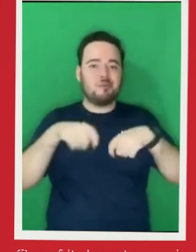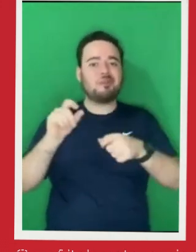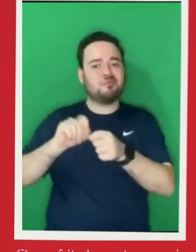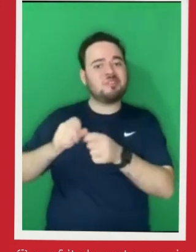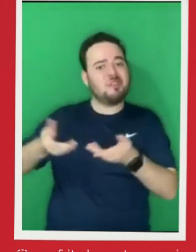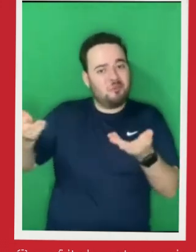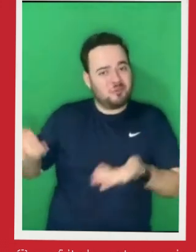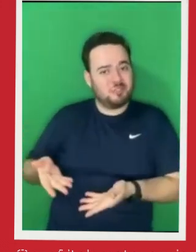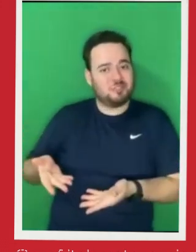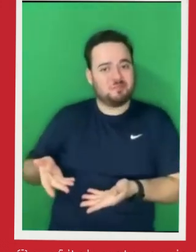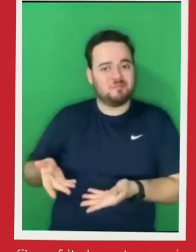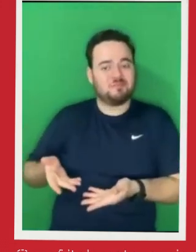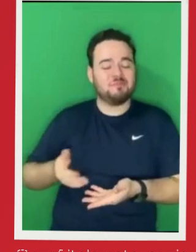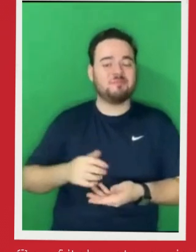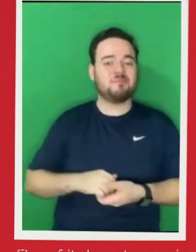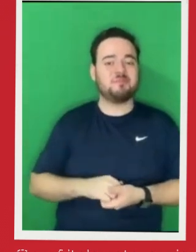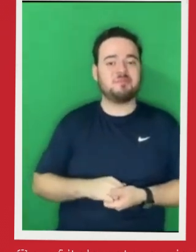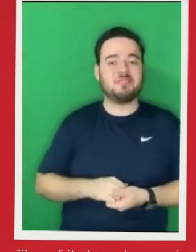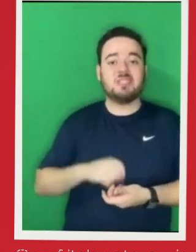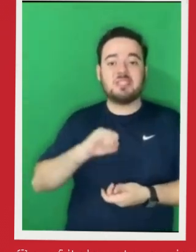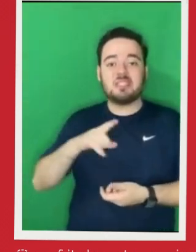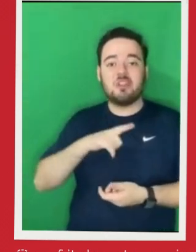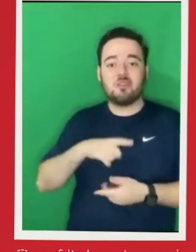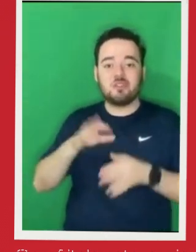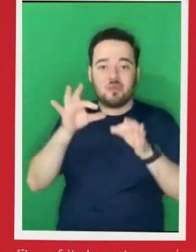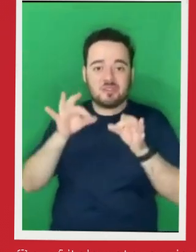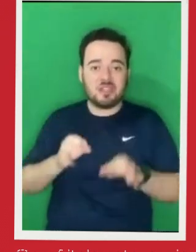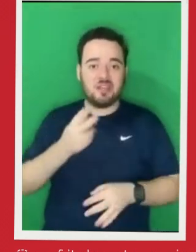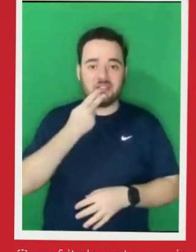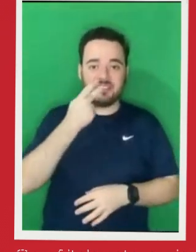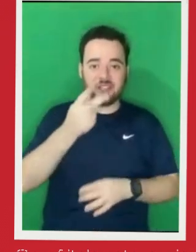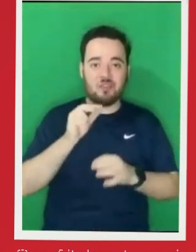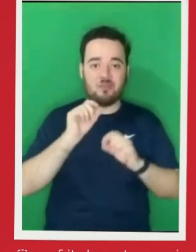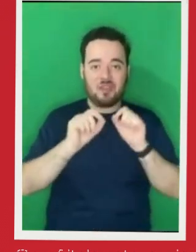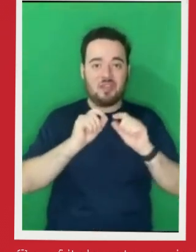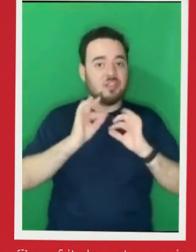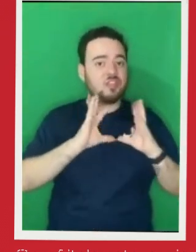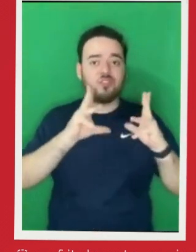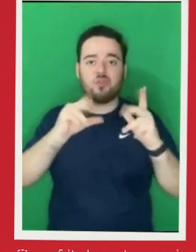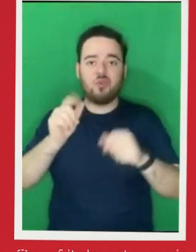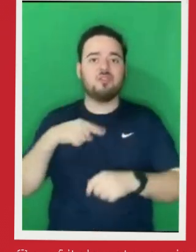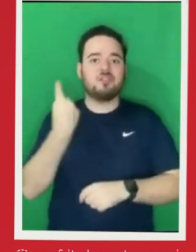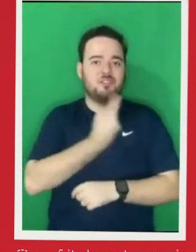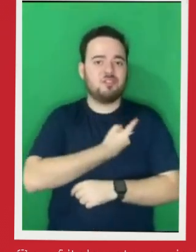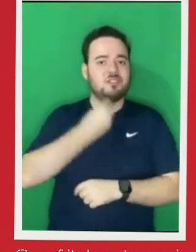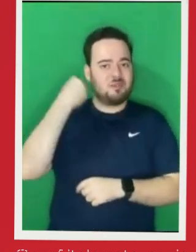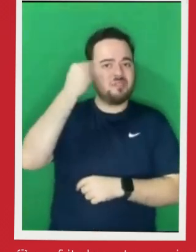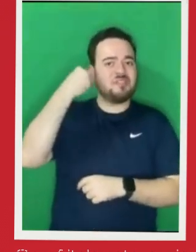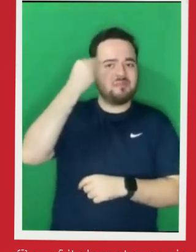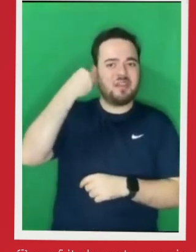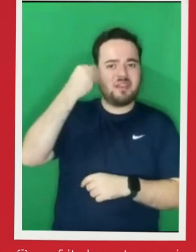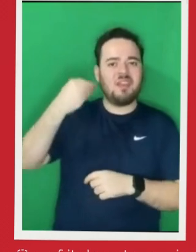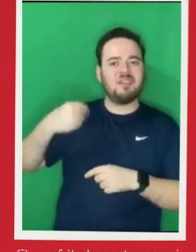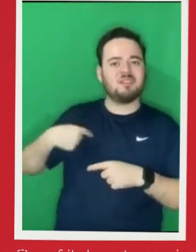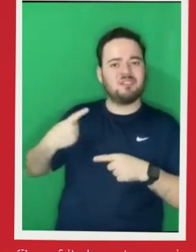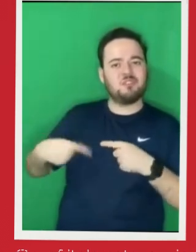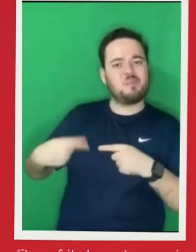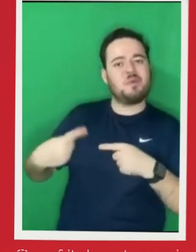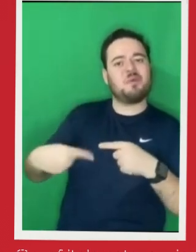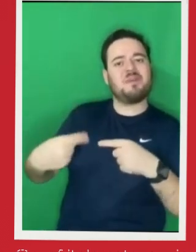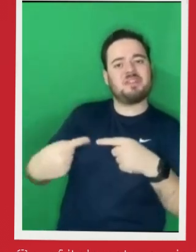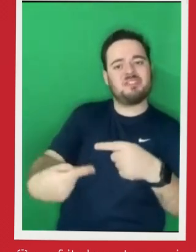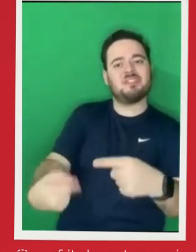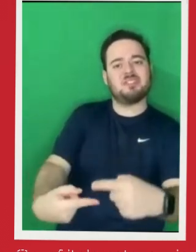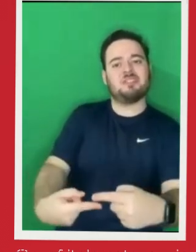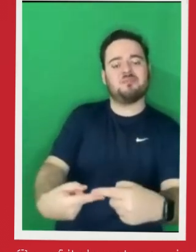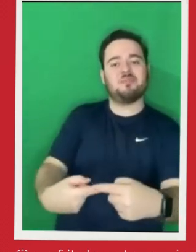hoje. O que nós temos que fazer, se eu estou certa em dizer que todas, de alguma maneira, temos experiências de procrastinação e